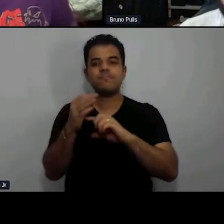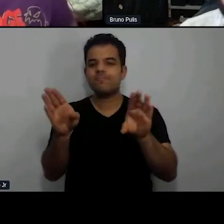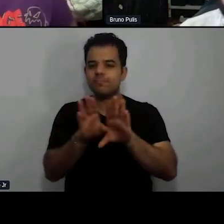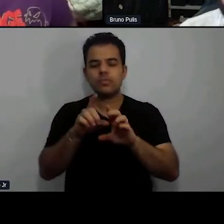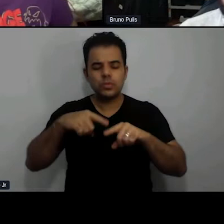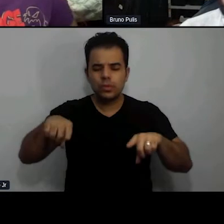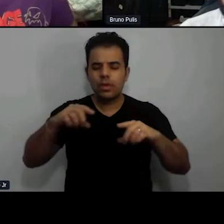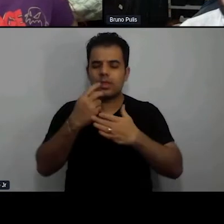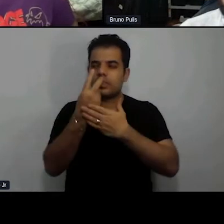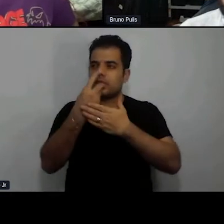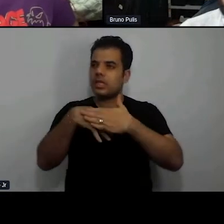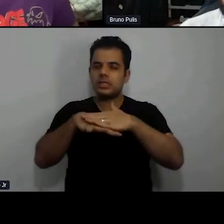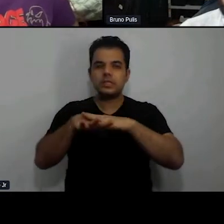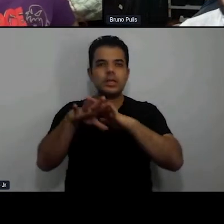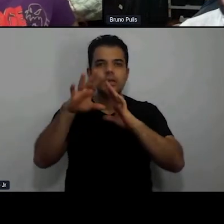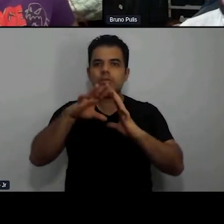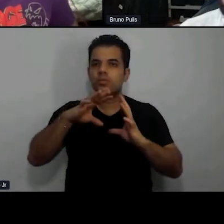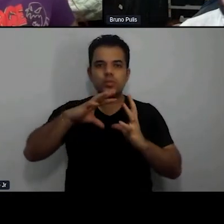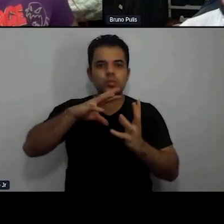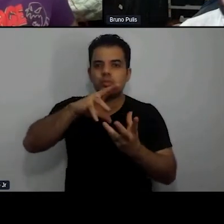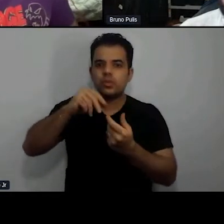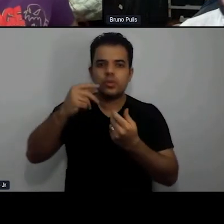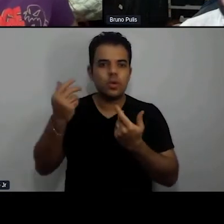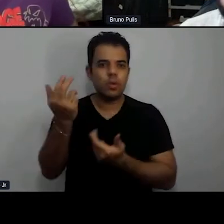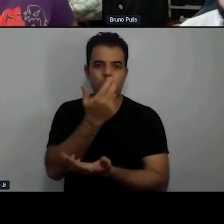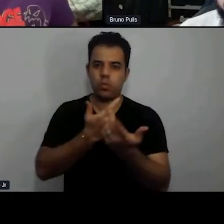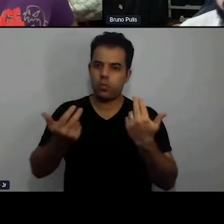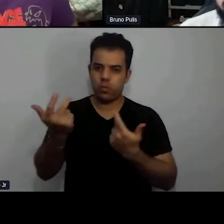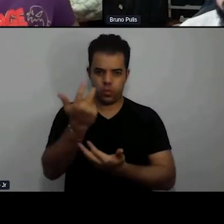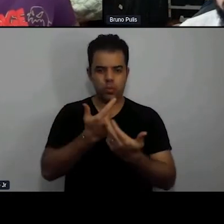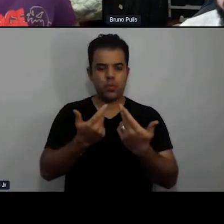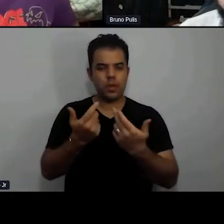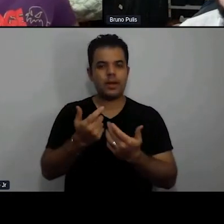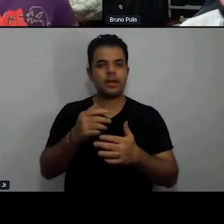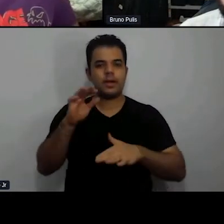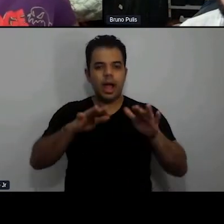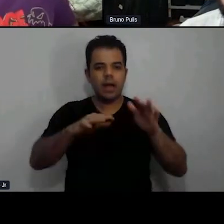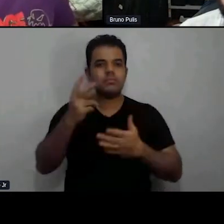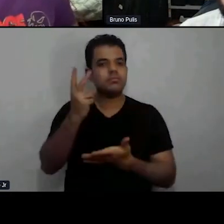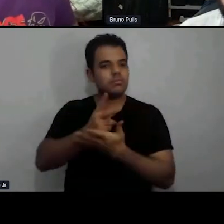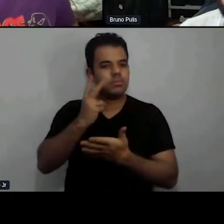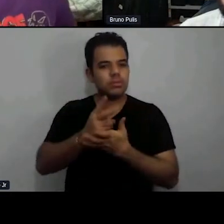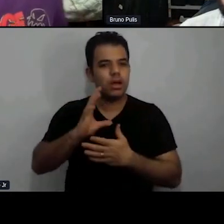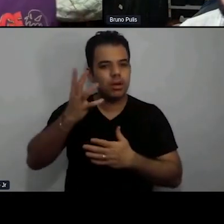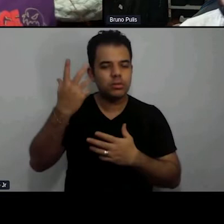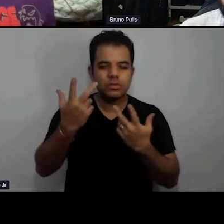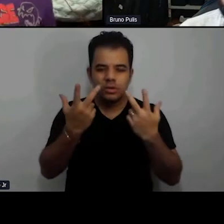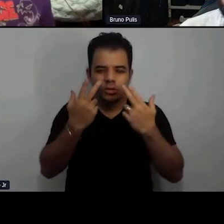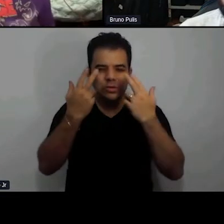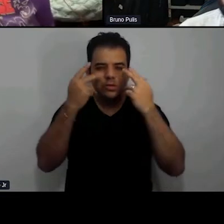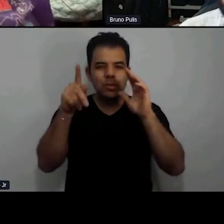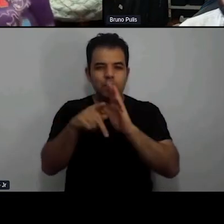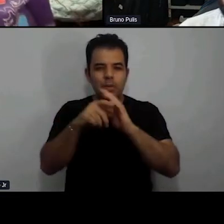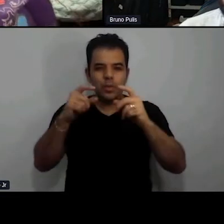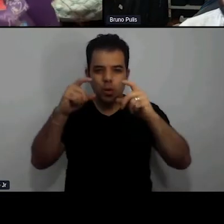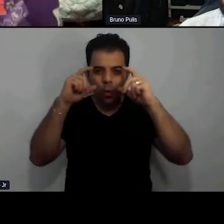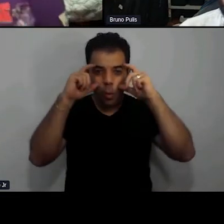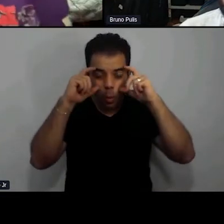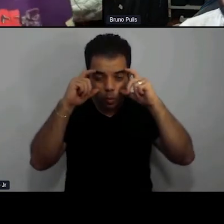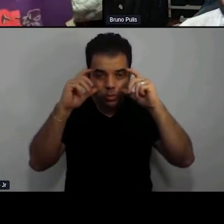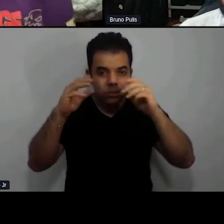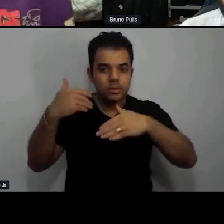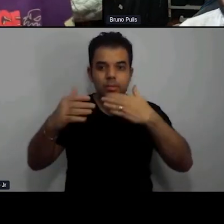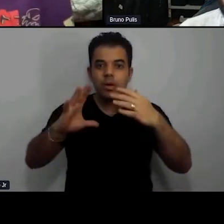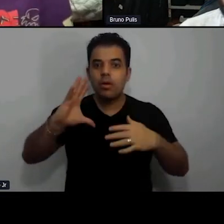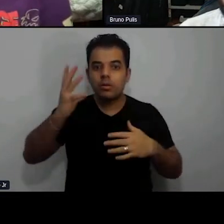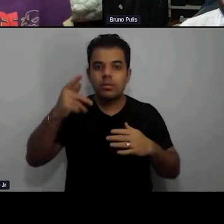design universal, né? Nesse caso, eu tenho olho seco depois que eu fiz a minha cirurgia de miopia, então eu tenho muita dificuldade. Eu acabei adquirindo